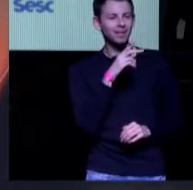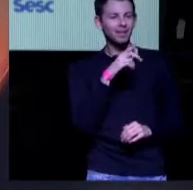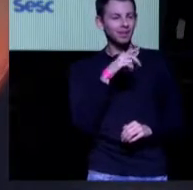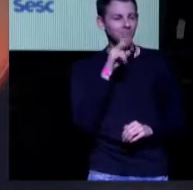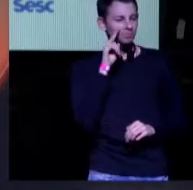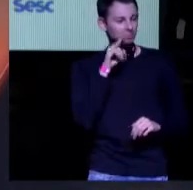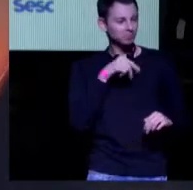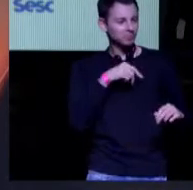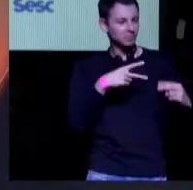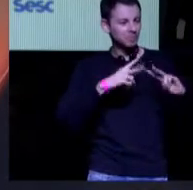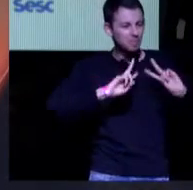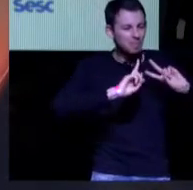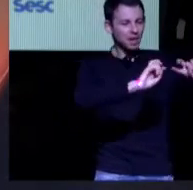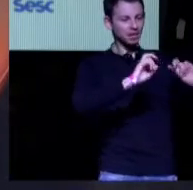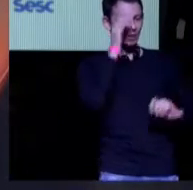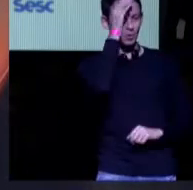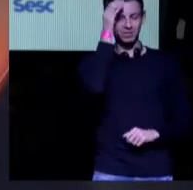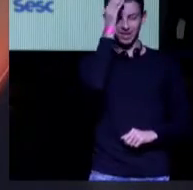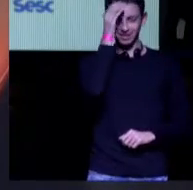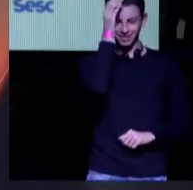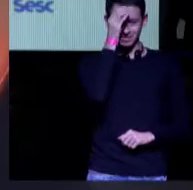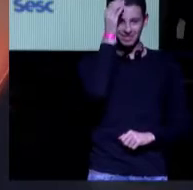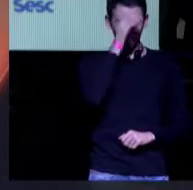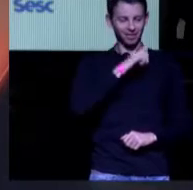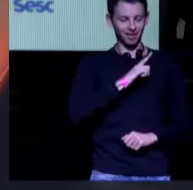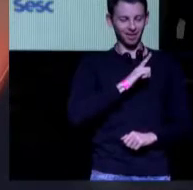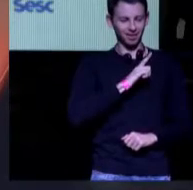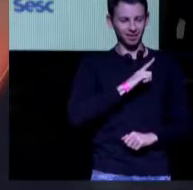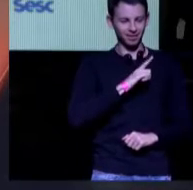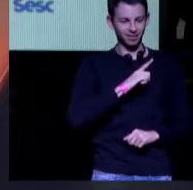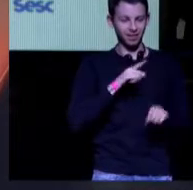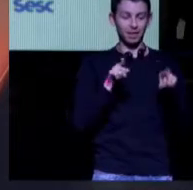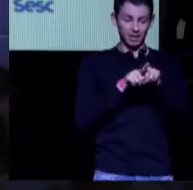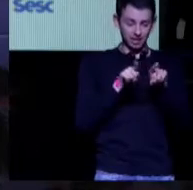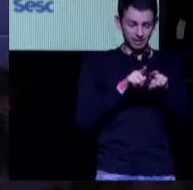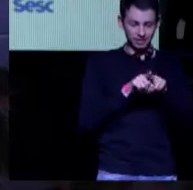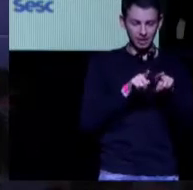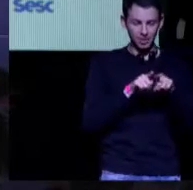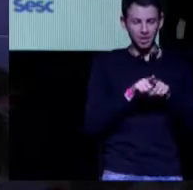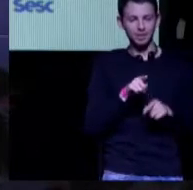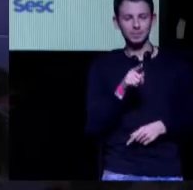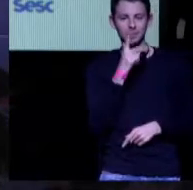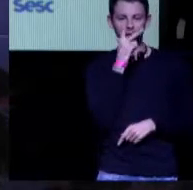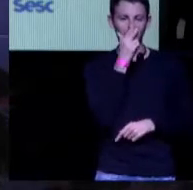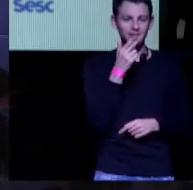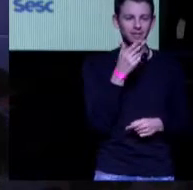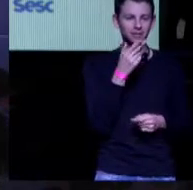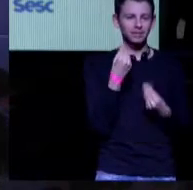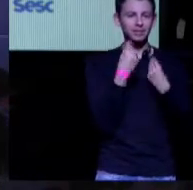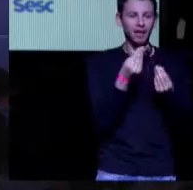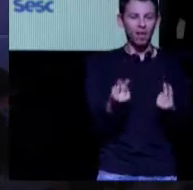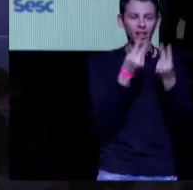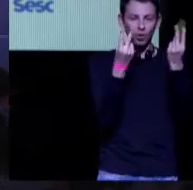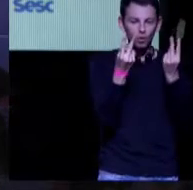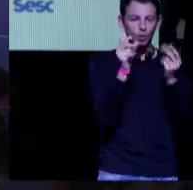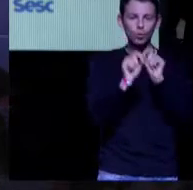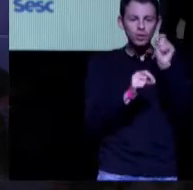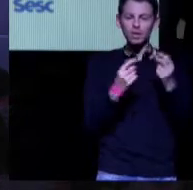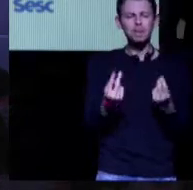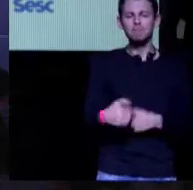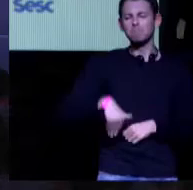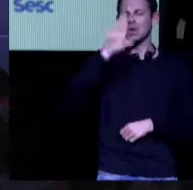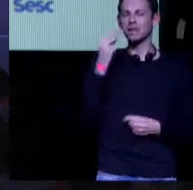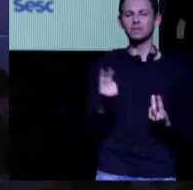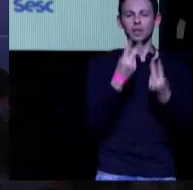que te ajuda a decidir aonde vai colocar a coisa mais valorosa que a gente tem que o tempo não vamos